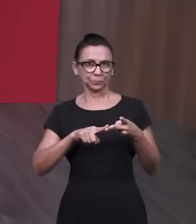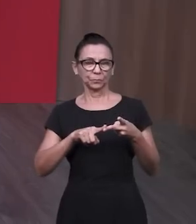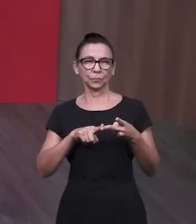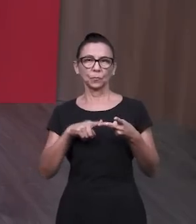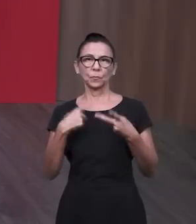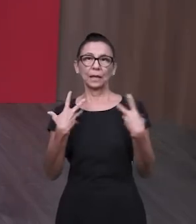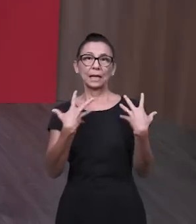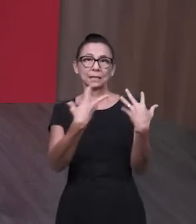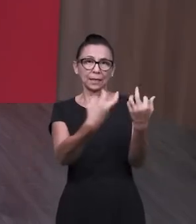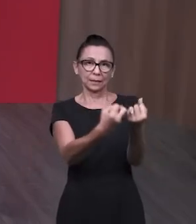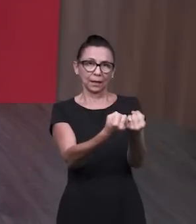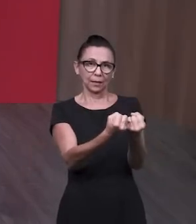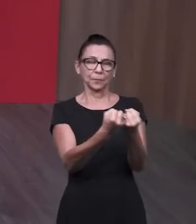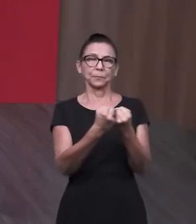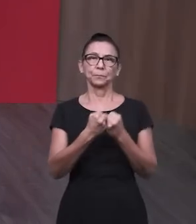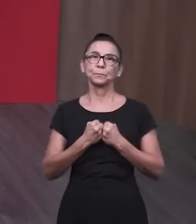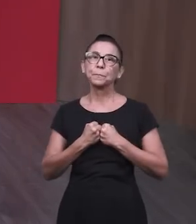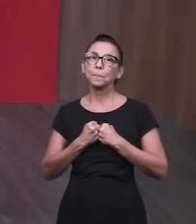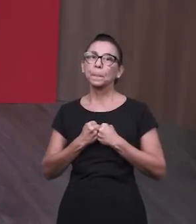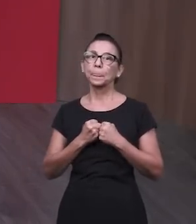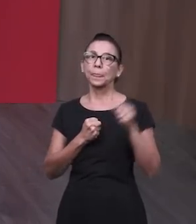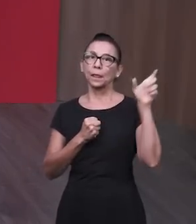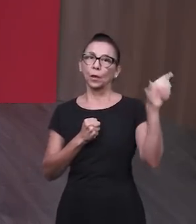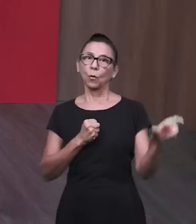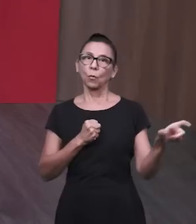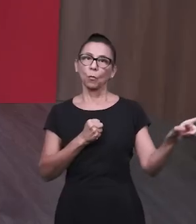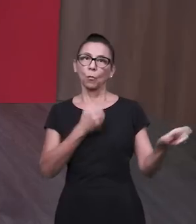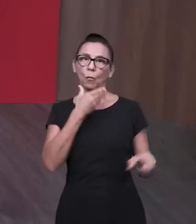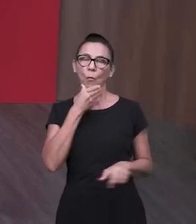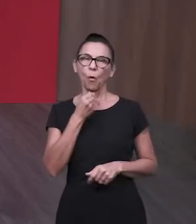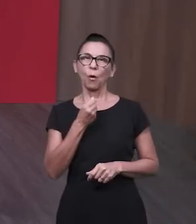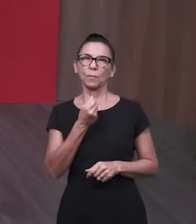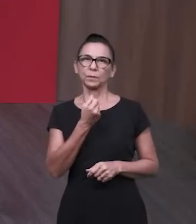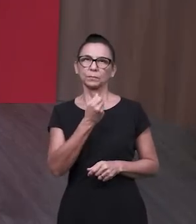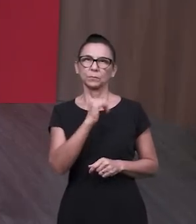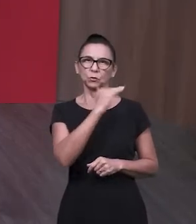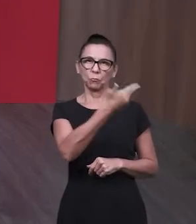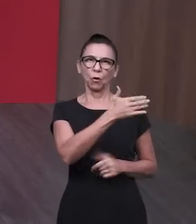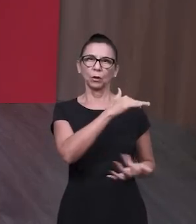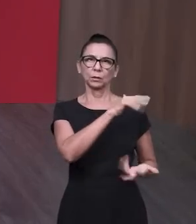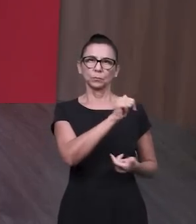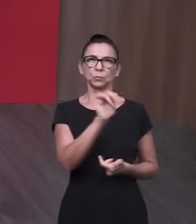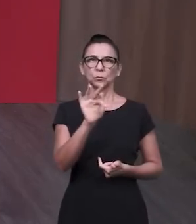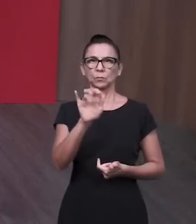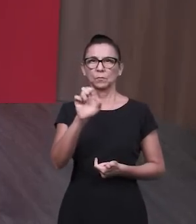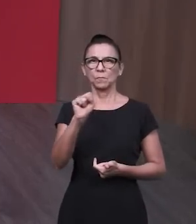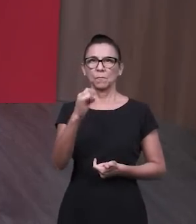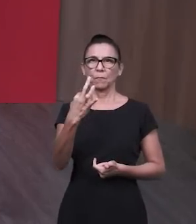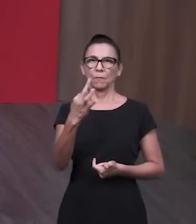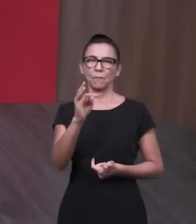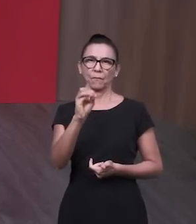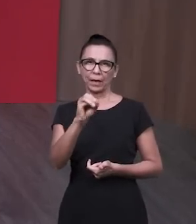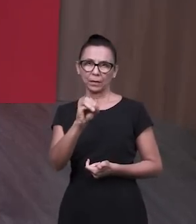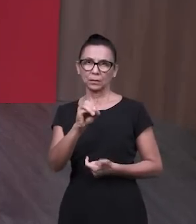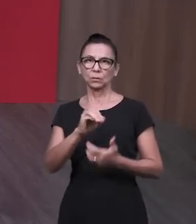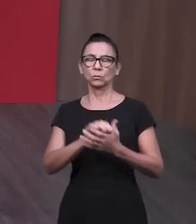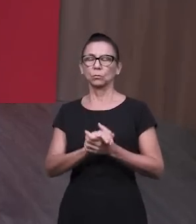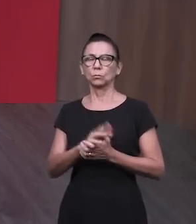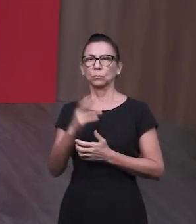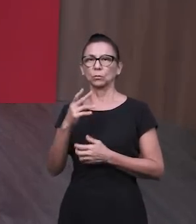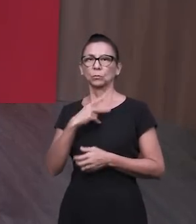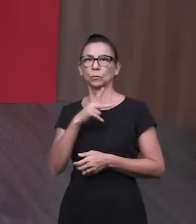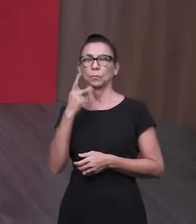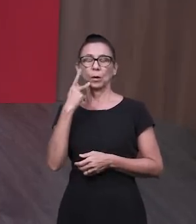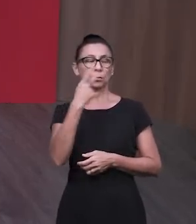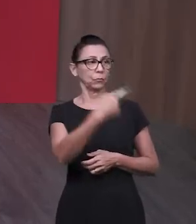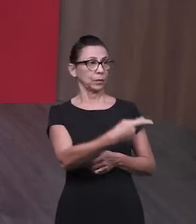agora a aceitação. Tanto Festo aceitou a palavra na firmeza de Paulo, que chega até a ser interessante quando